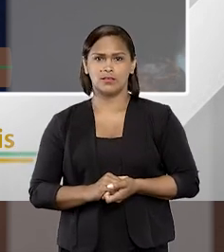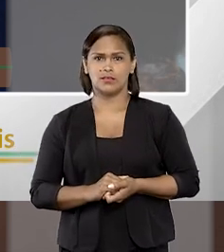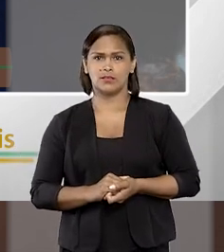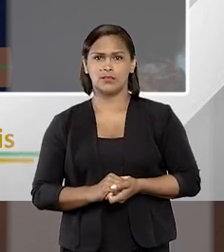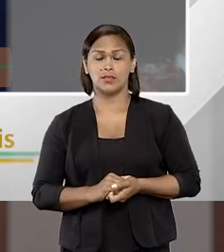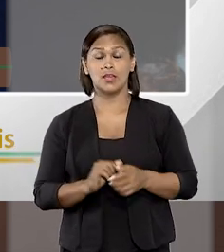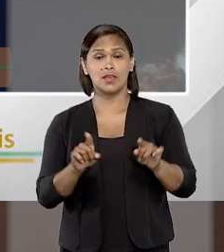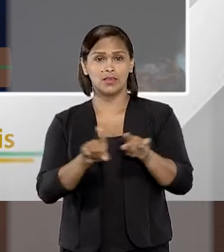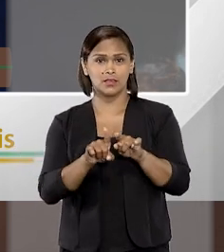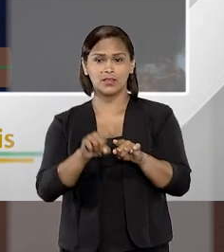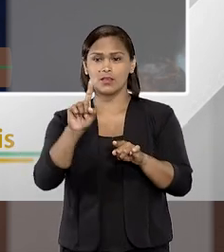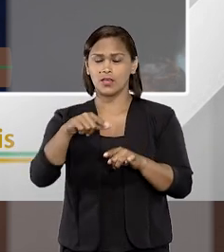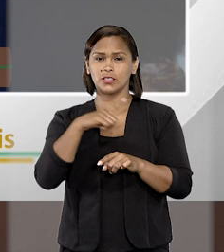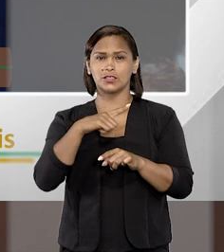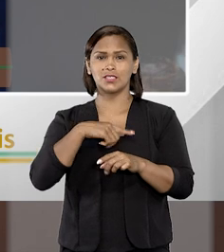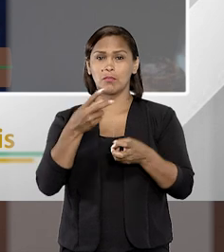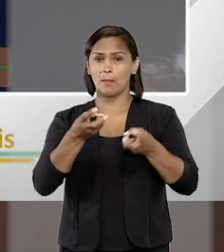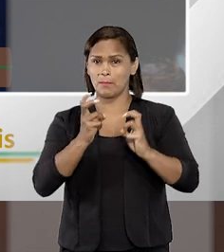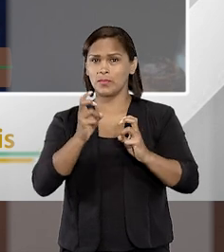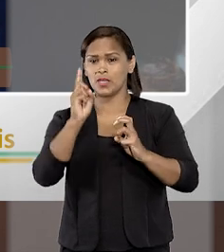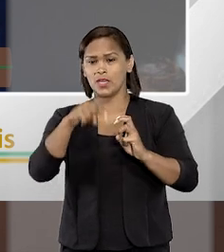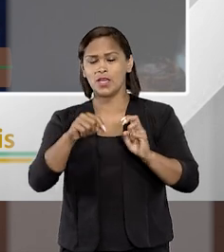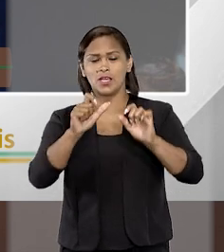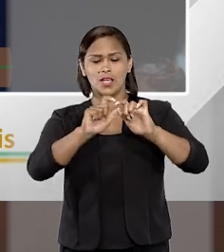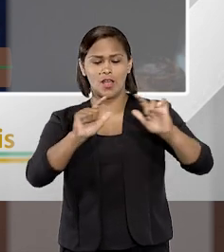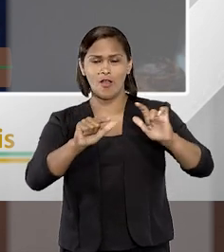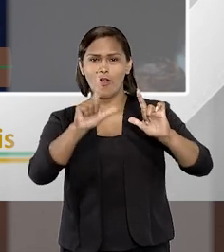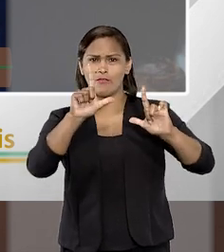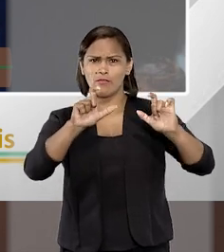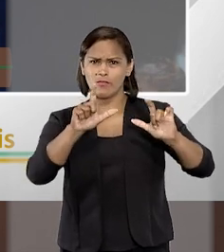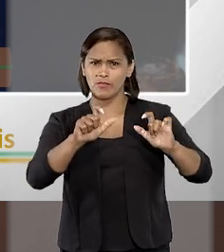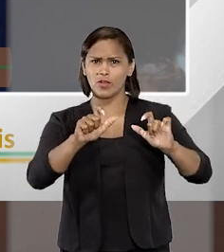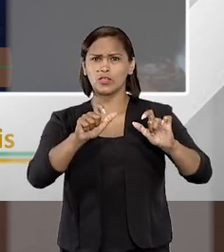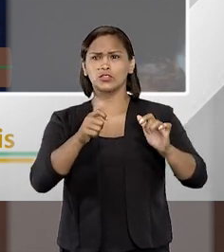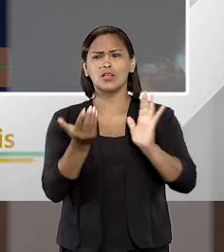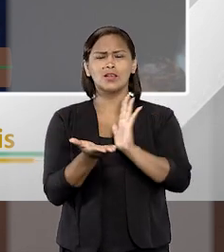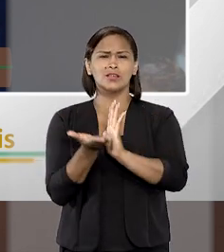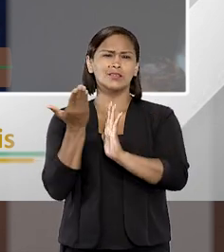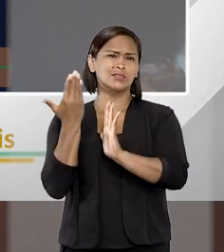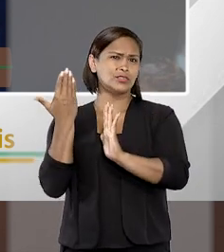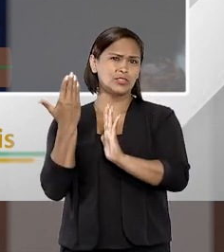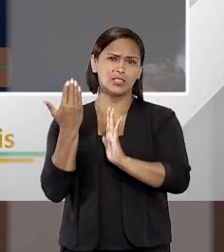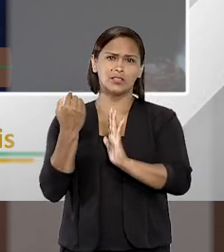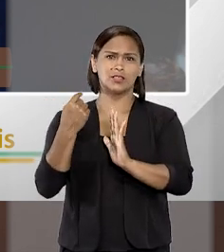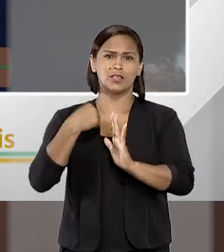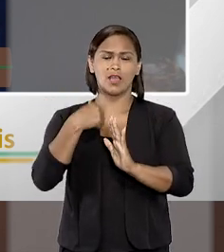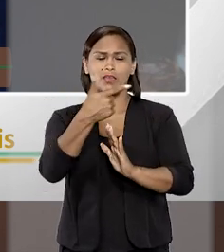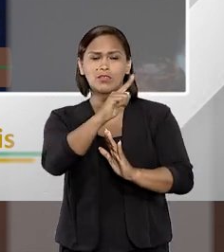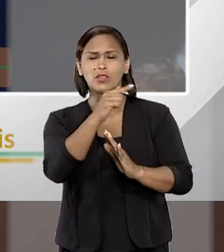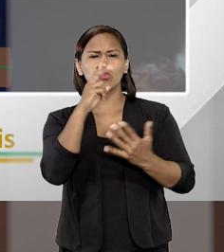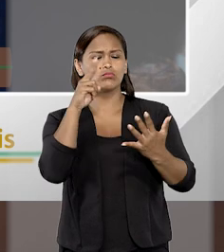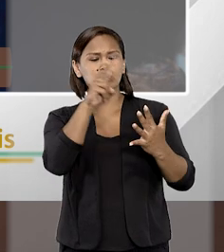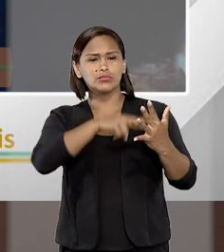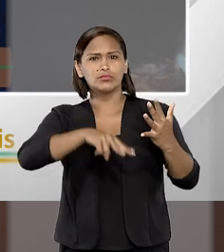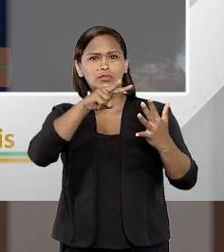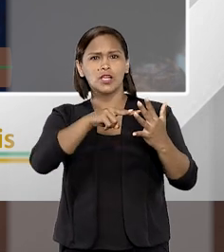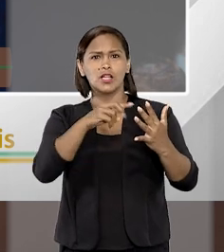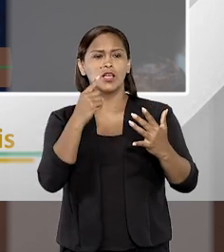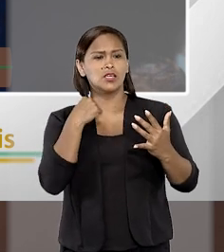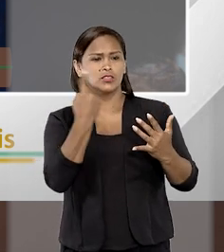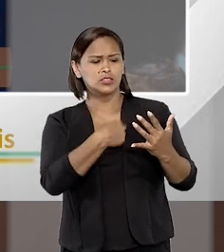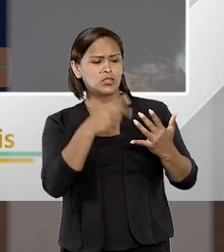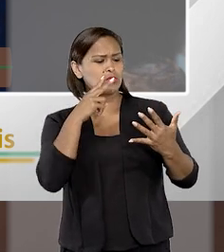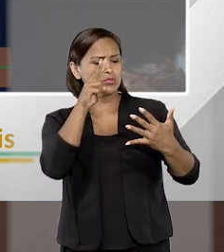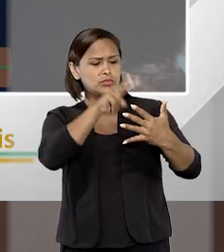E além disso a sendo que considerar que essas fotografias fotografias muitas vezes antigas é porque nem